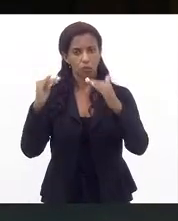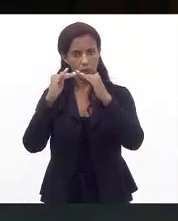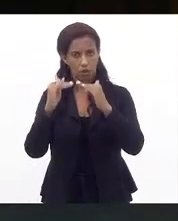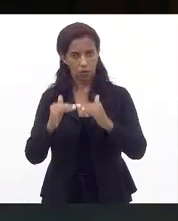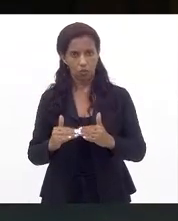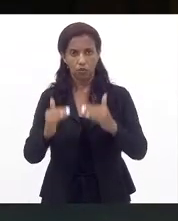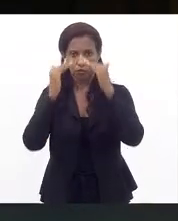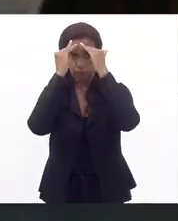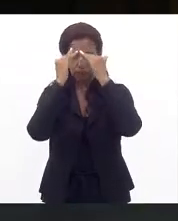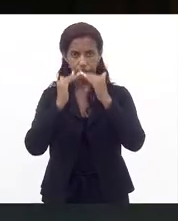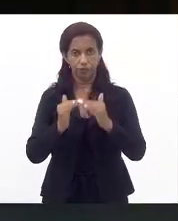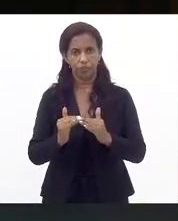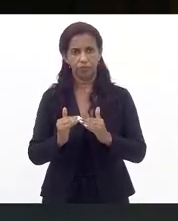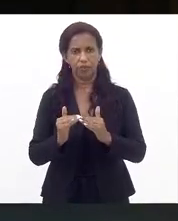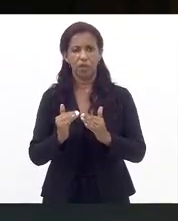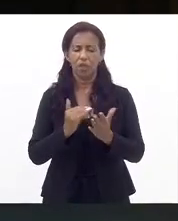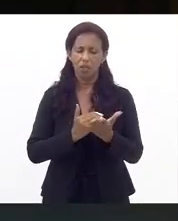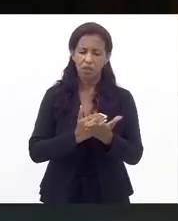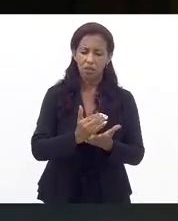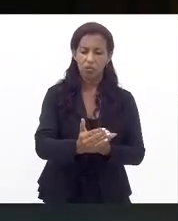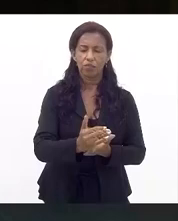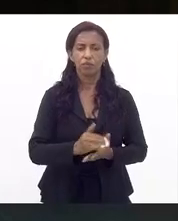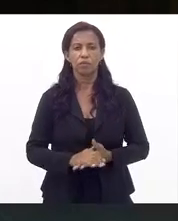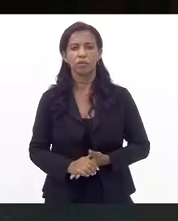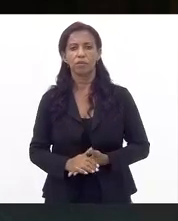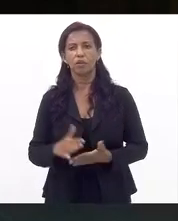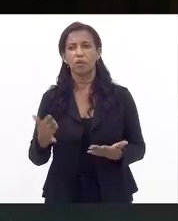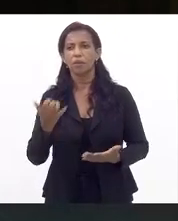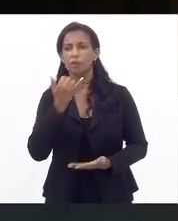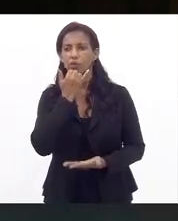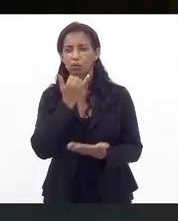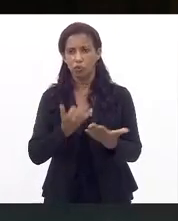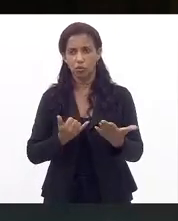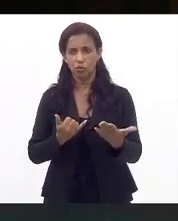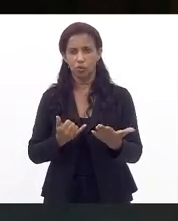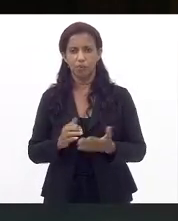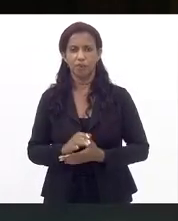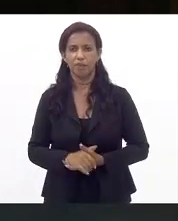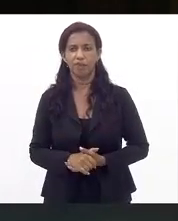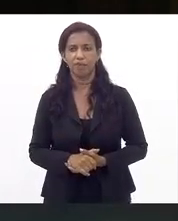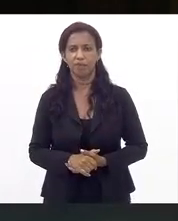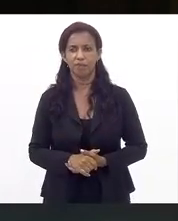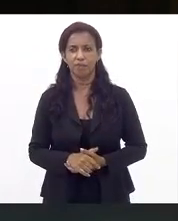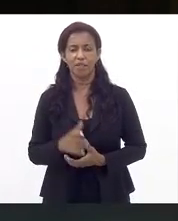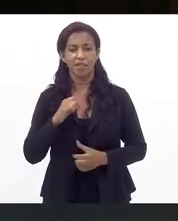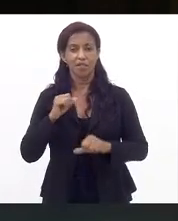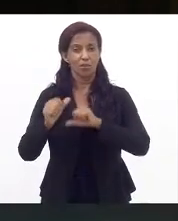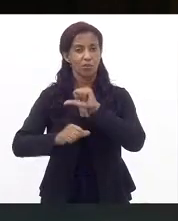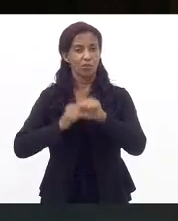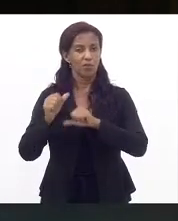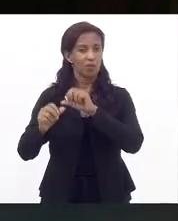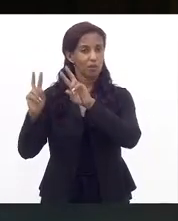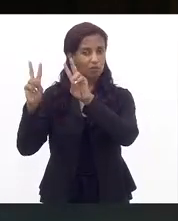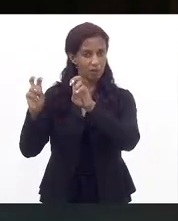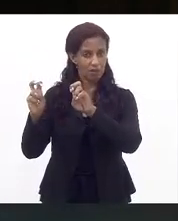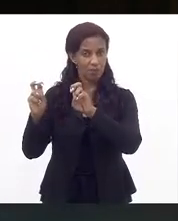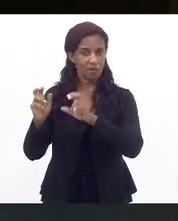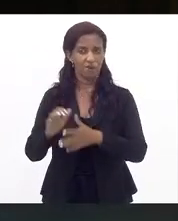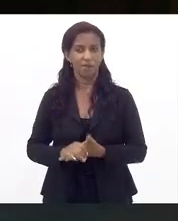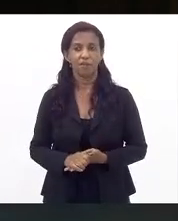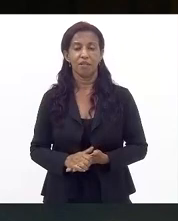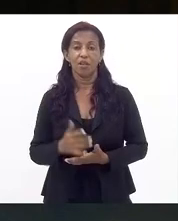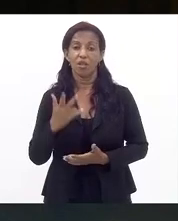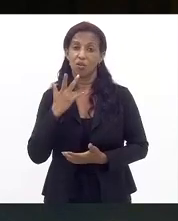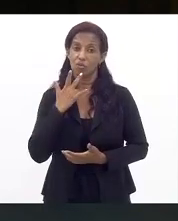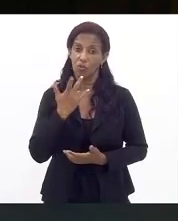acordos foram cumpridos Desde o Primeiro Momento é o peço desculpas do deputado Luiz Paulo é o seu mudei o tema Eu não mudei o termo